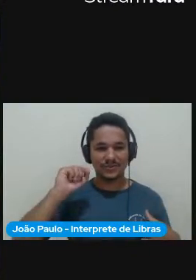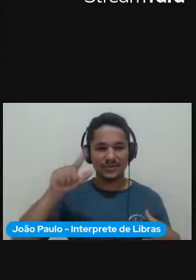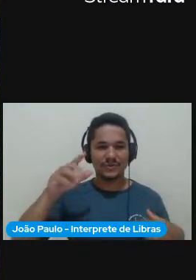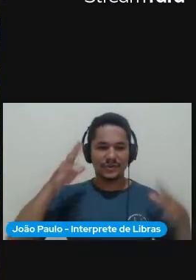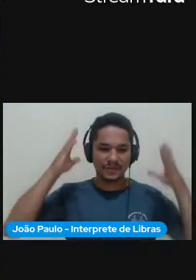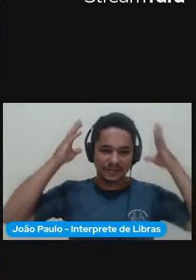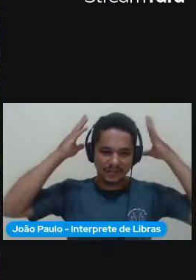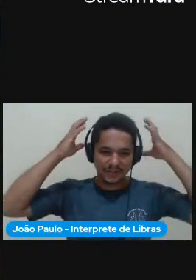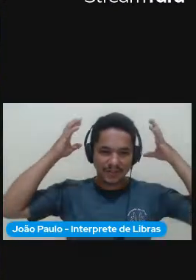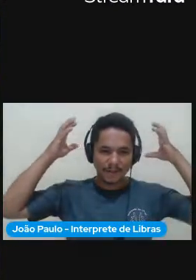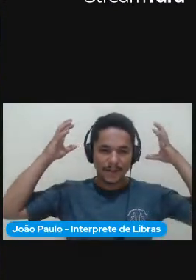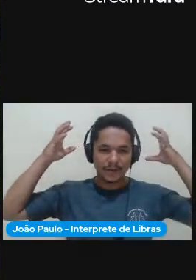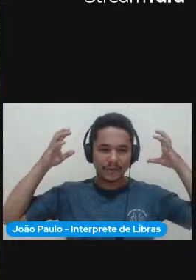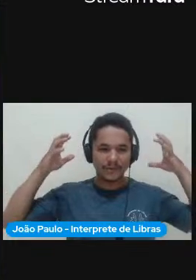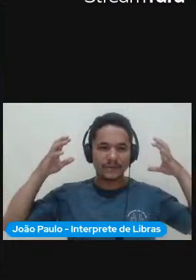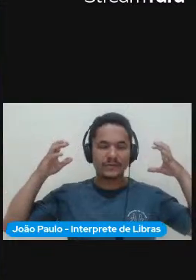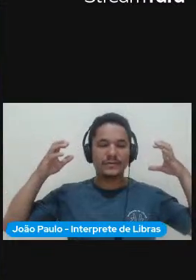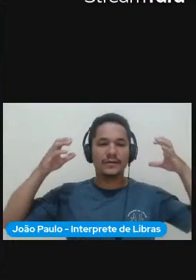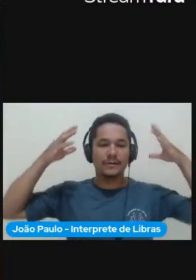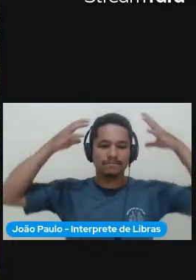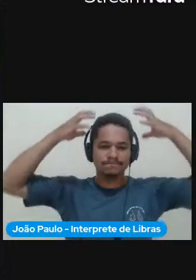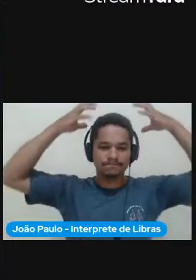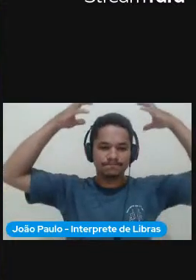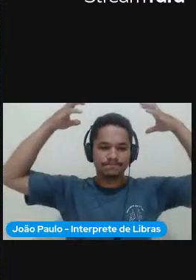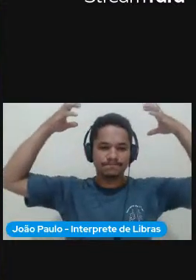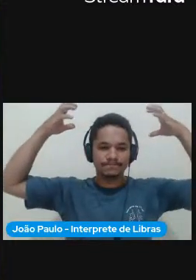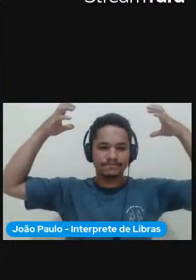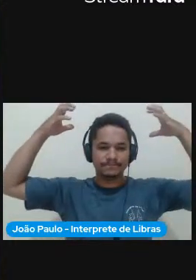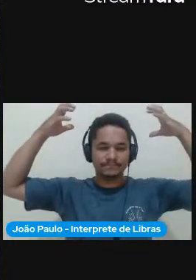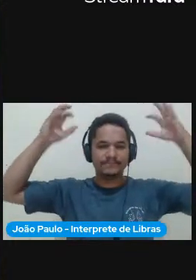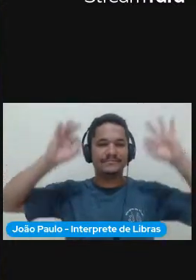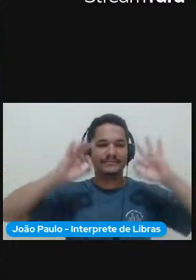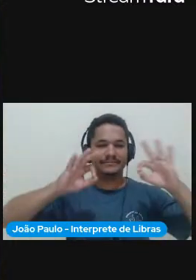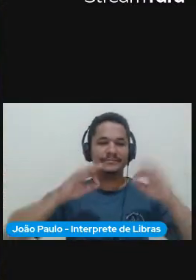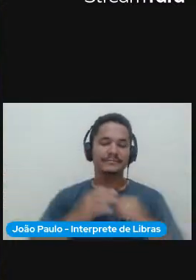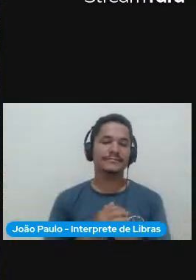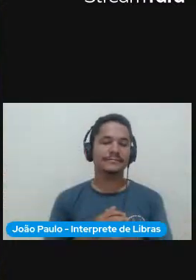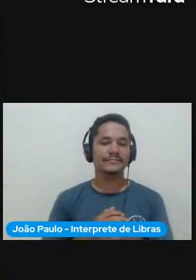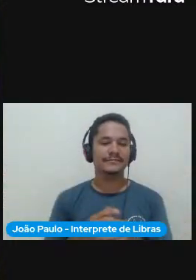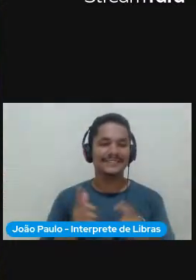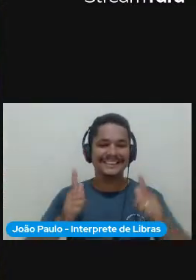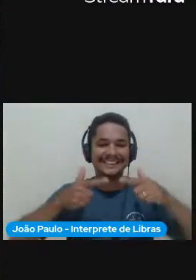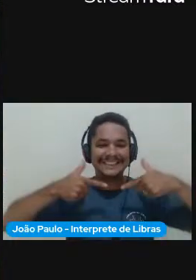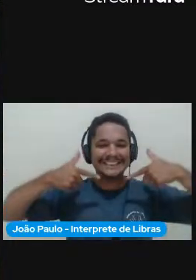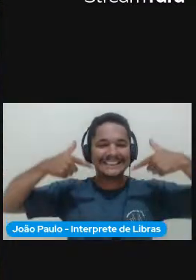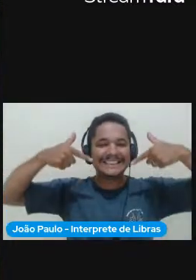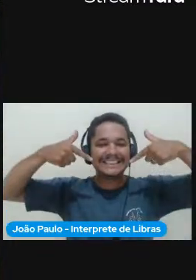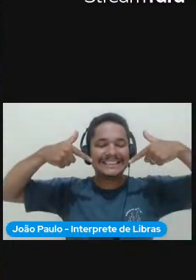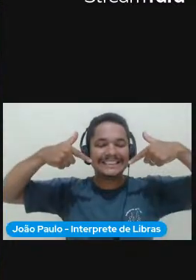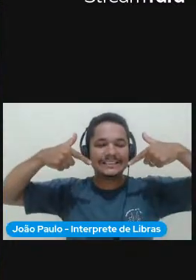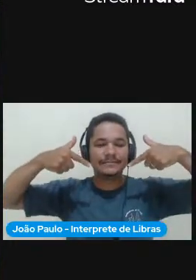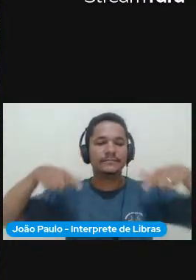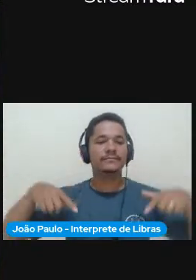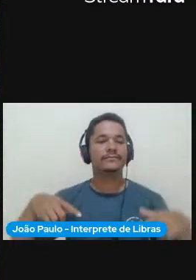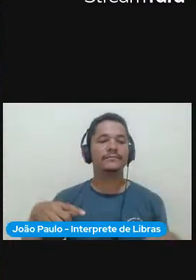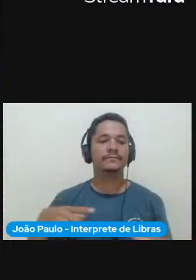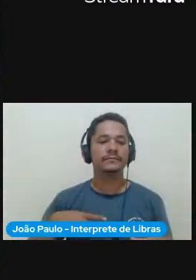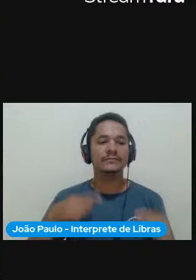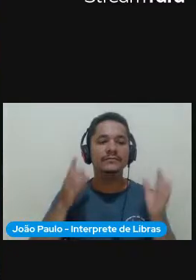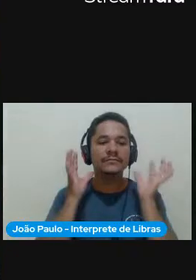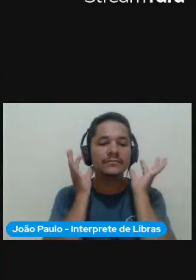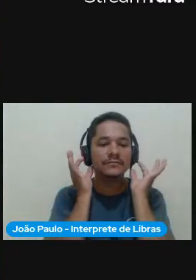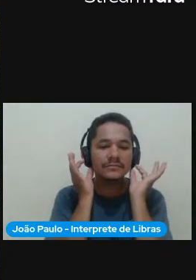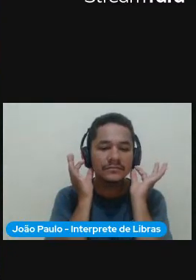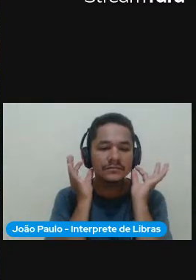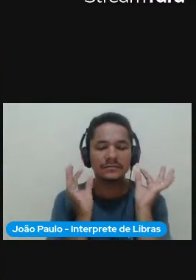cabelo black, o cabelo bem alto, bem armado, tenho um sorriso largo, estou usando aqui uns brincos de